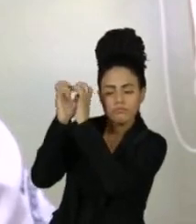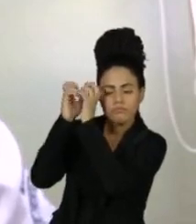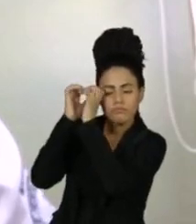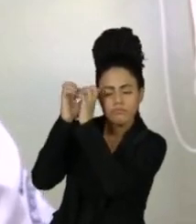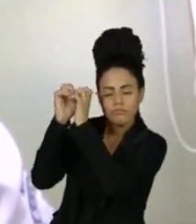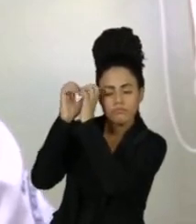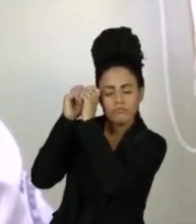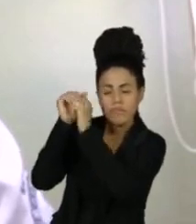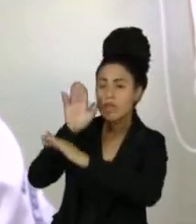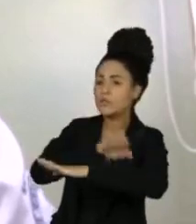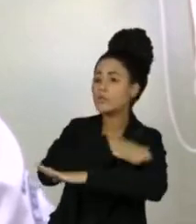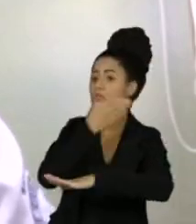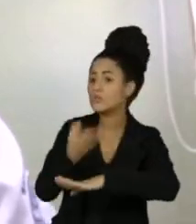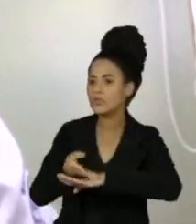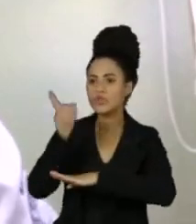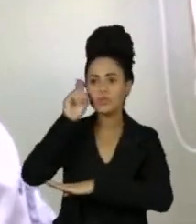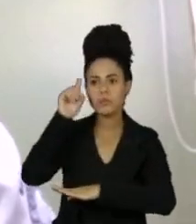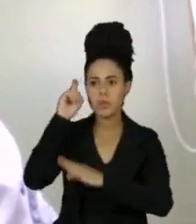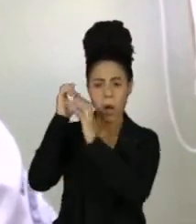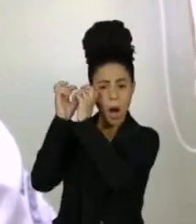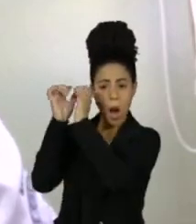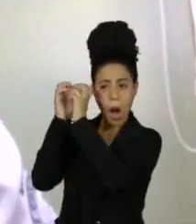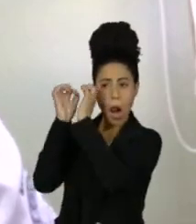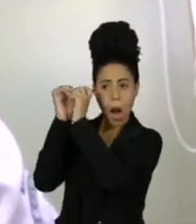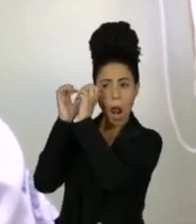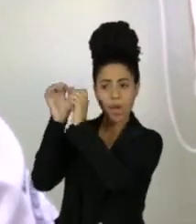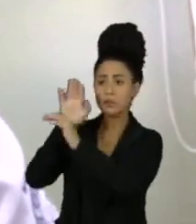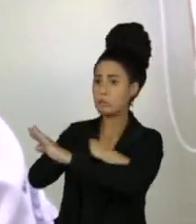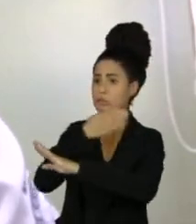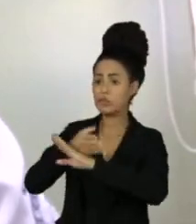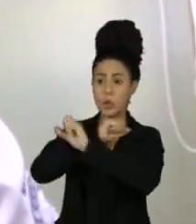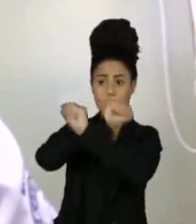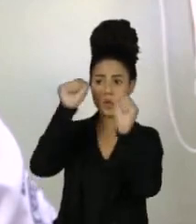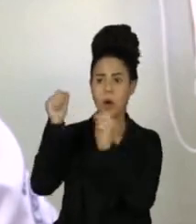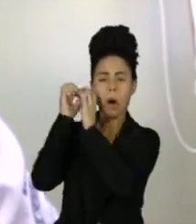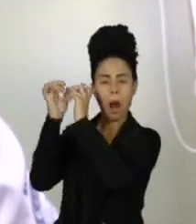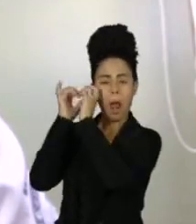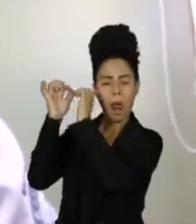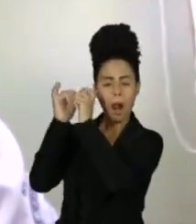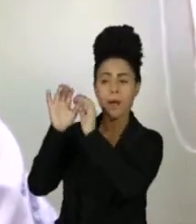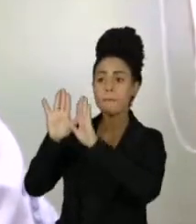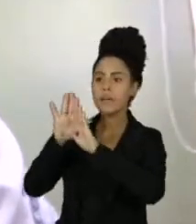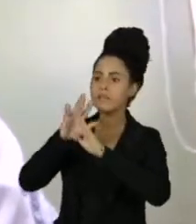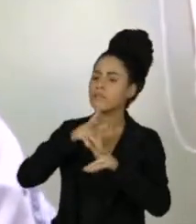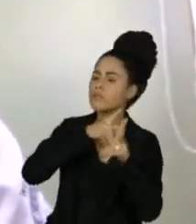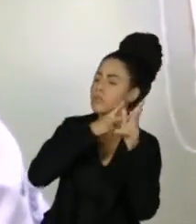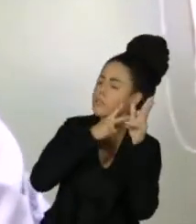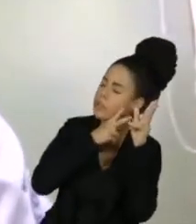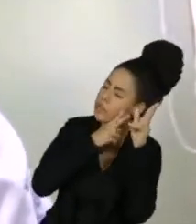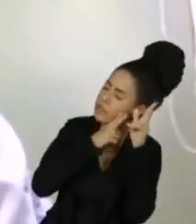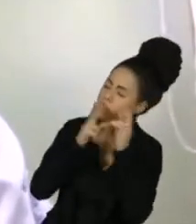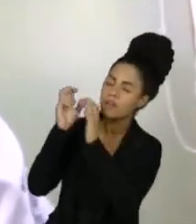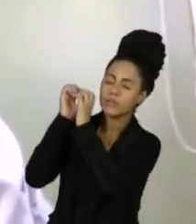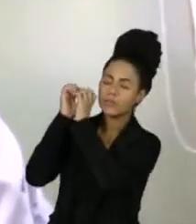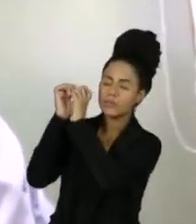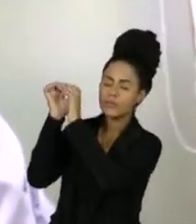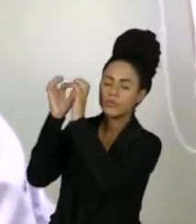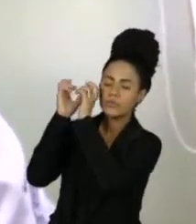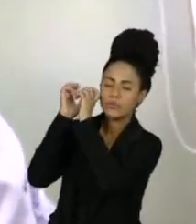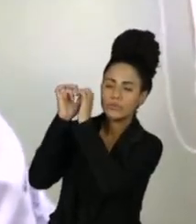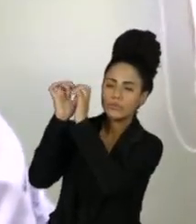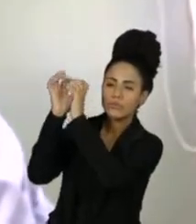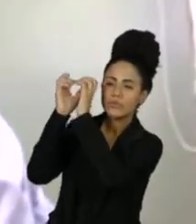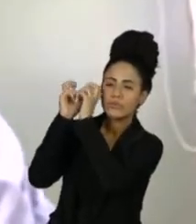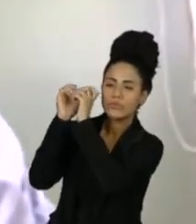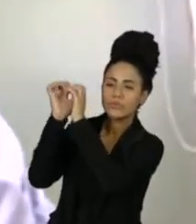longo do nosso dia, os nossos neurônios vão produzindo substâncias que, durante o sono, essas substâncias elas podem ser eliminadas,